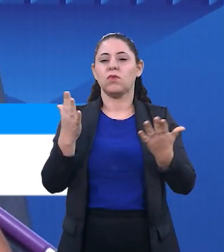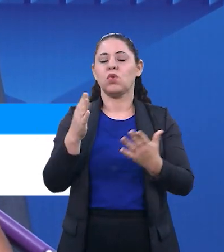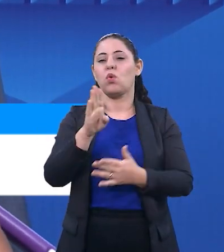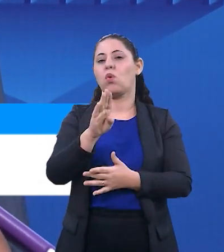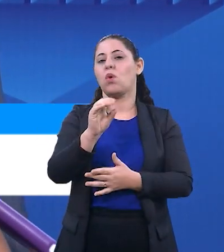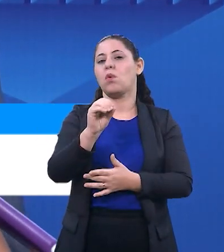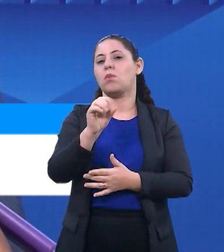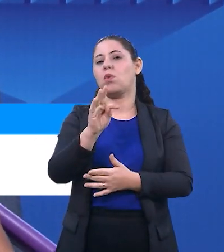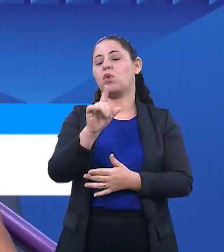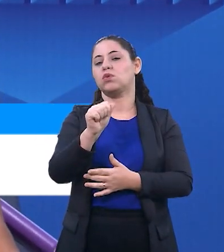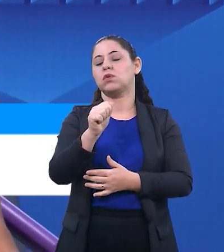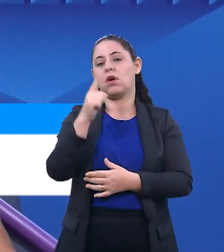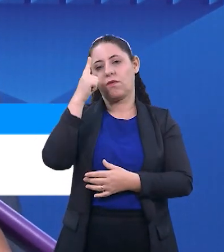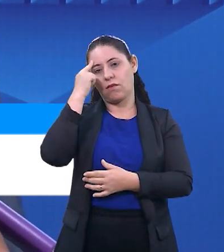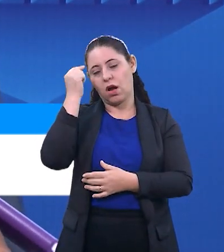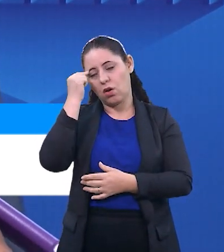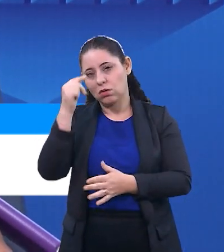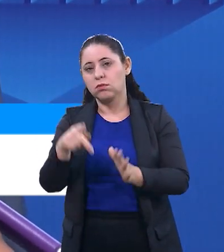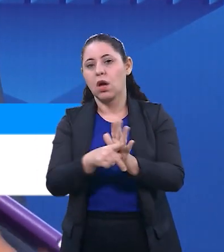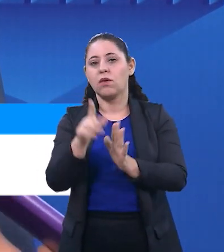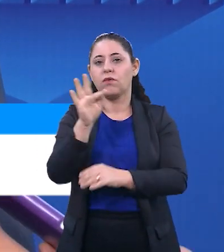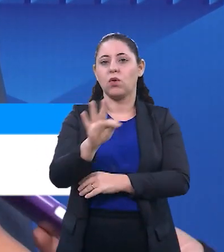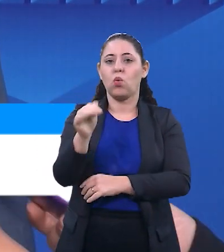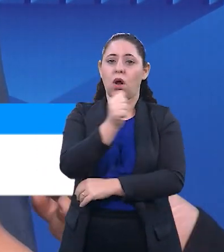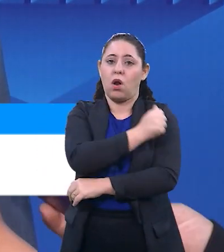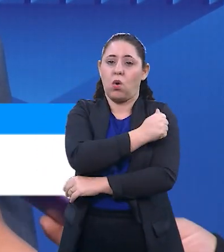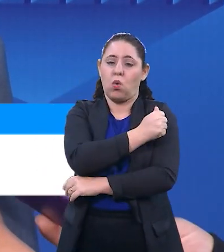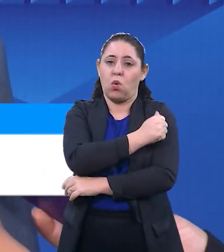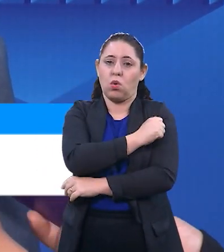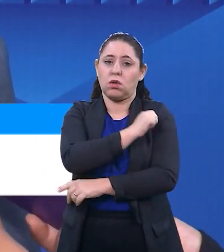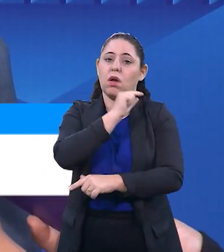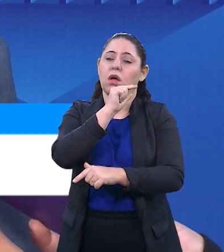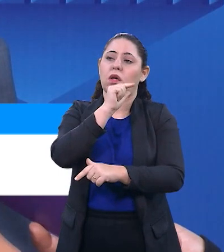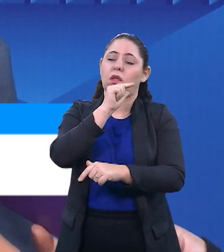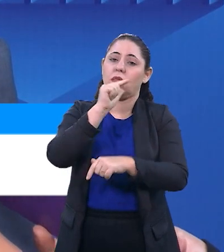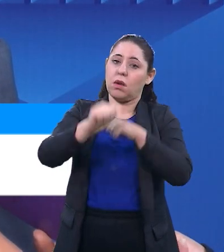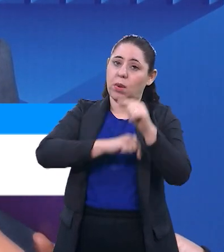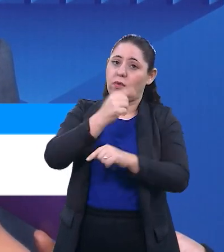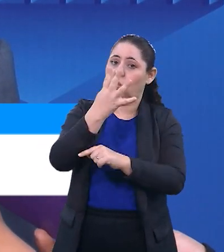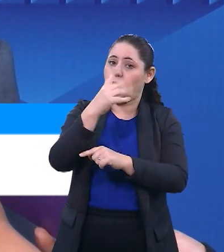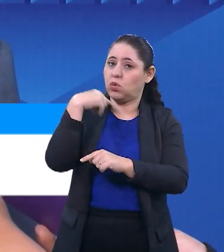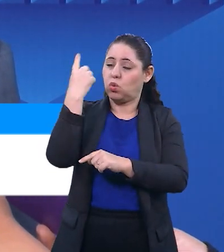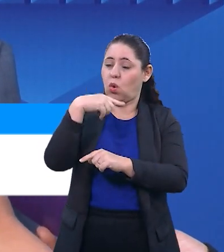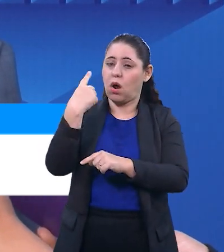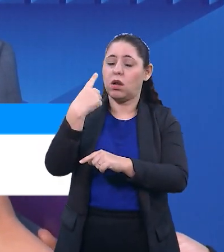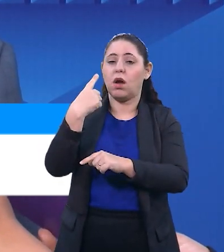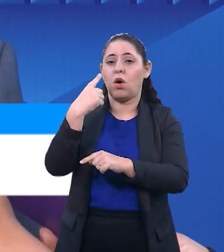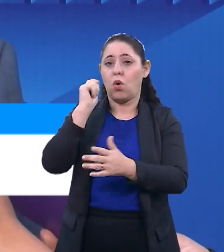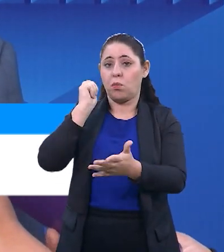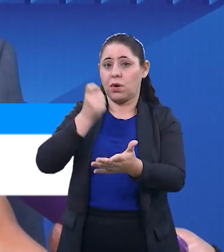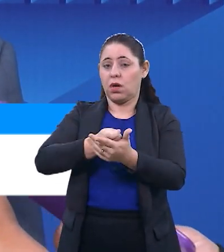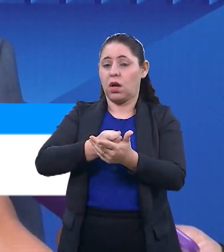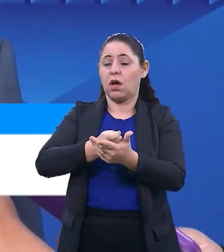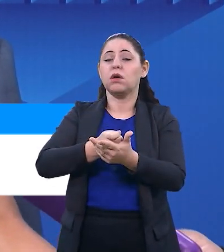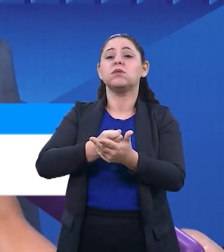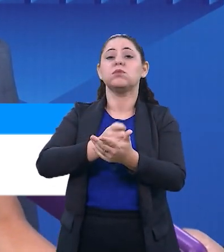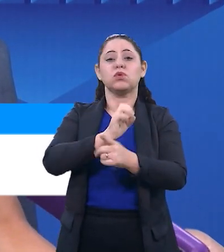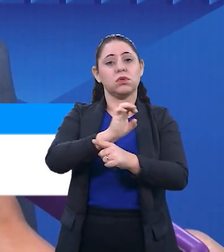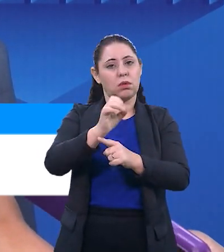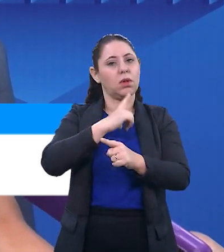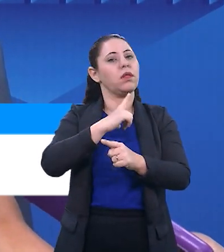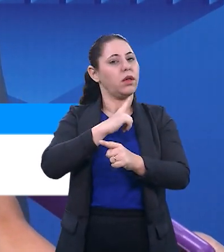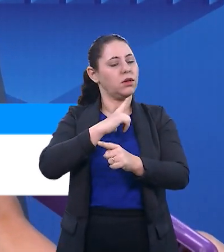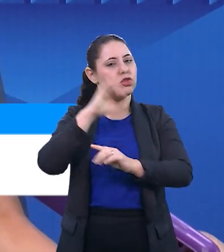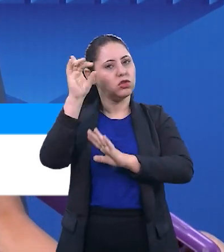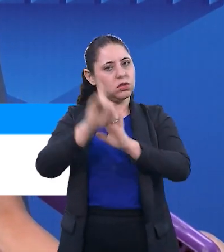era bolsa universitária, o aluno era obrigado a trabalhar 4 horas por dia para o Estado para ele ter o direito de